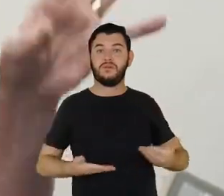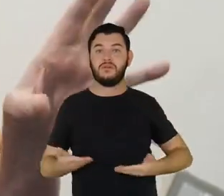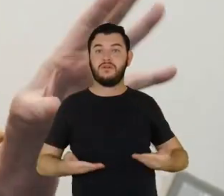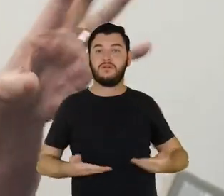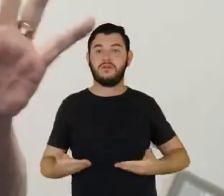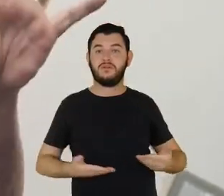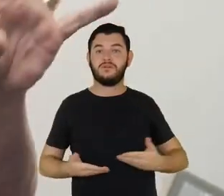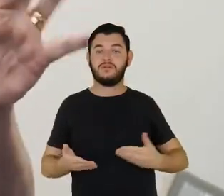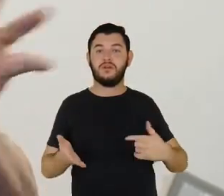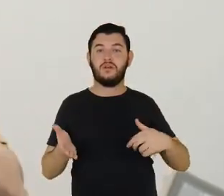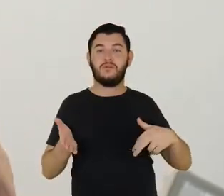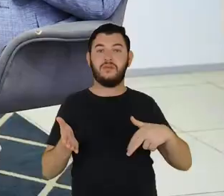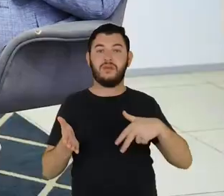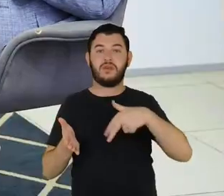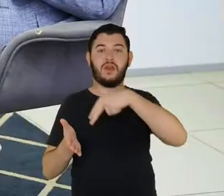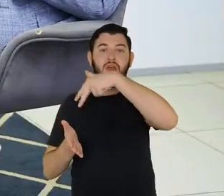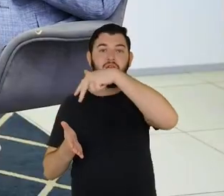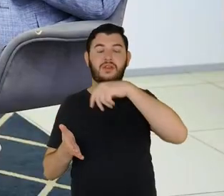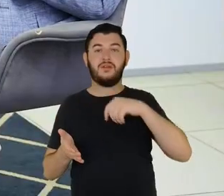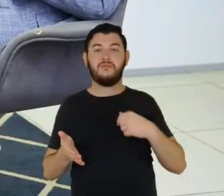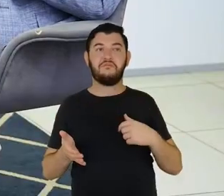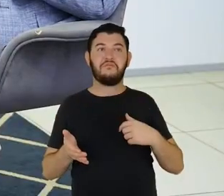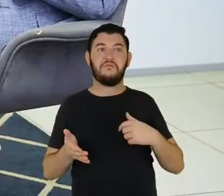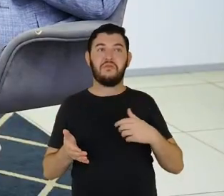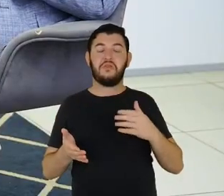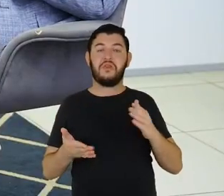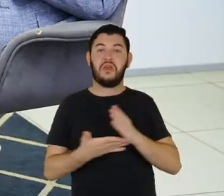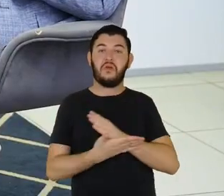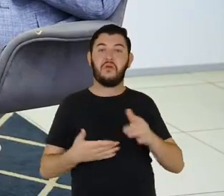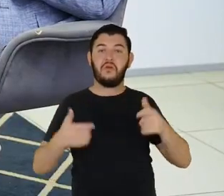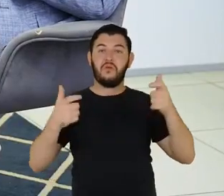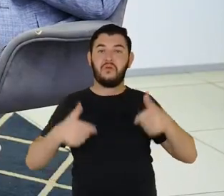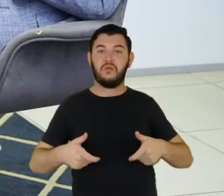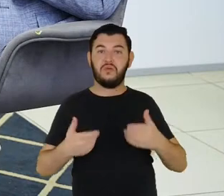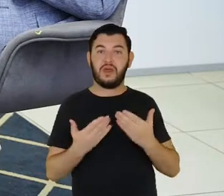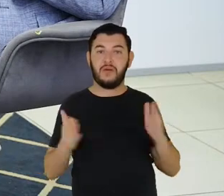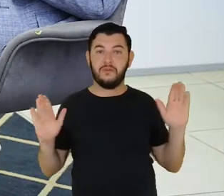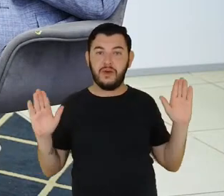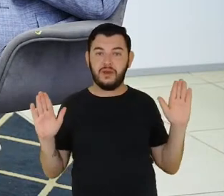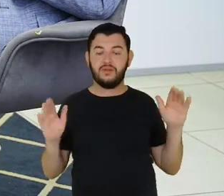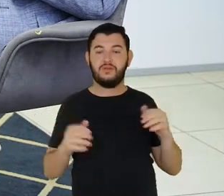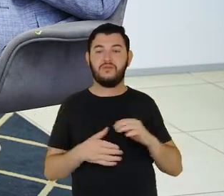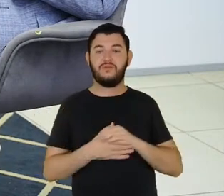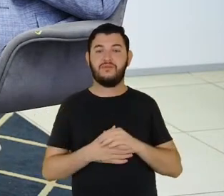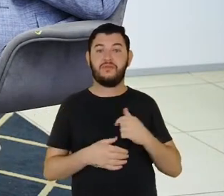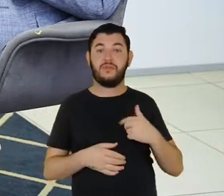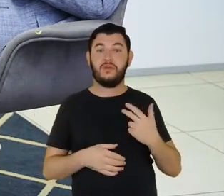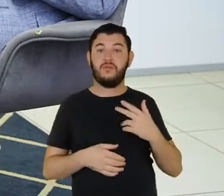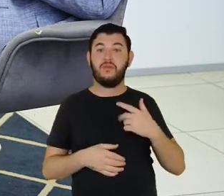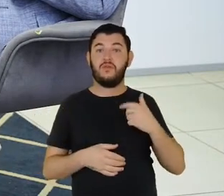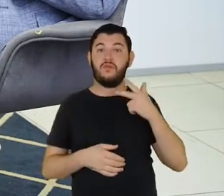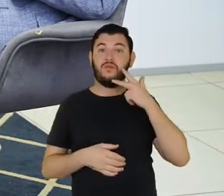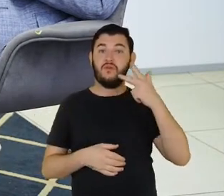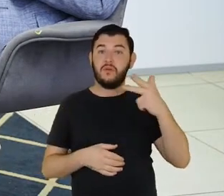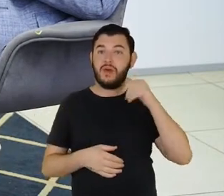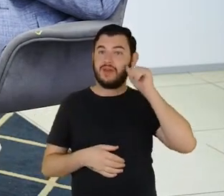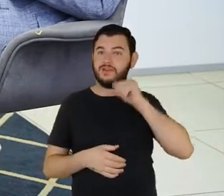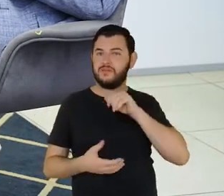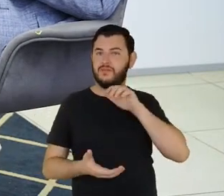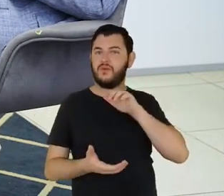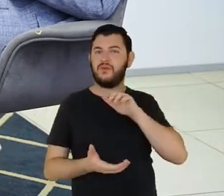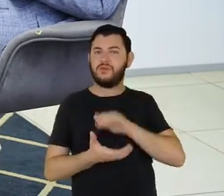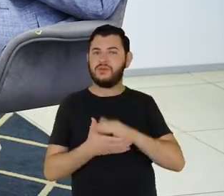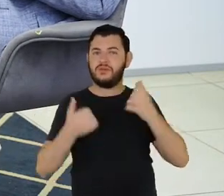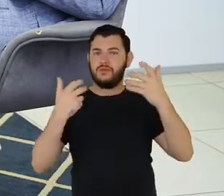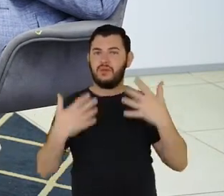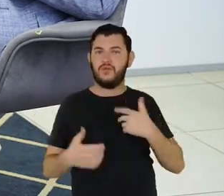algum lugar aberto. Aí eu falei, vou fumar, minha mulher, vem pra cá, vai fumar nada, você vai ser preso dentro do hotel, vai disparar tudo e tal. Falei, amor,